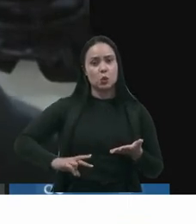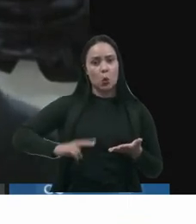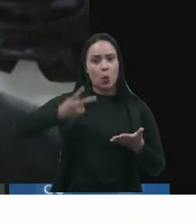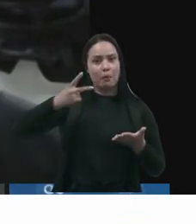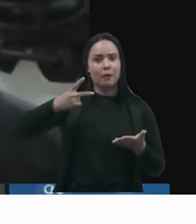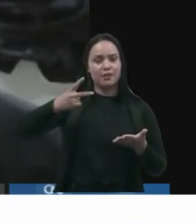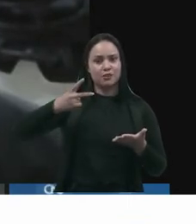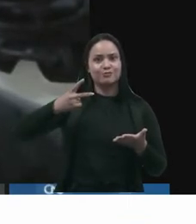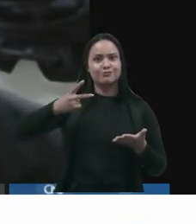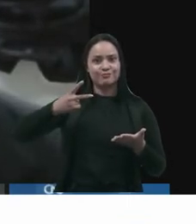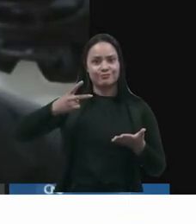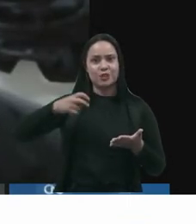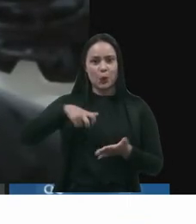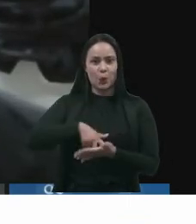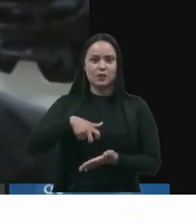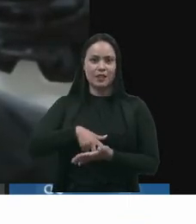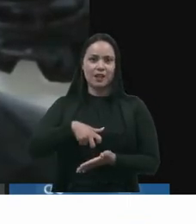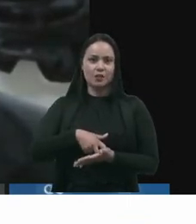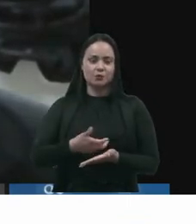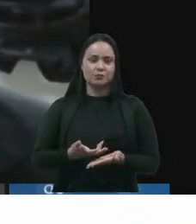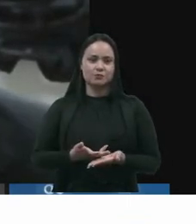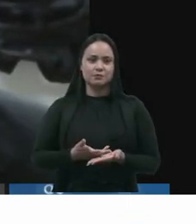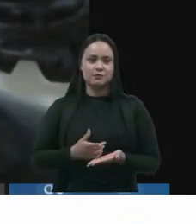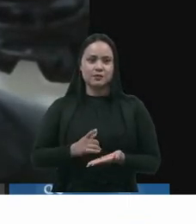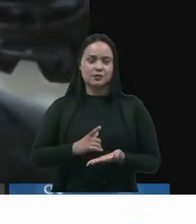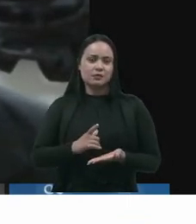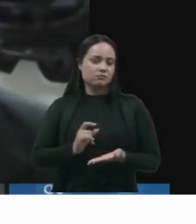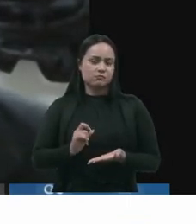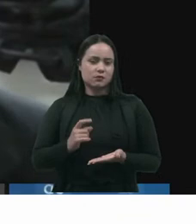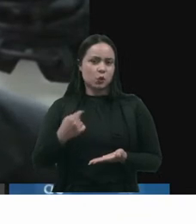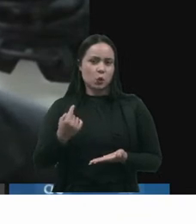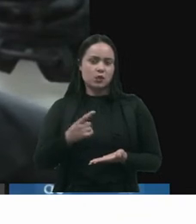duplamente condenado.